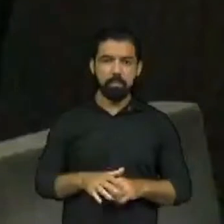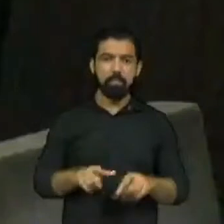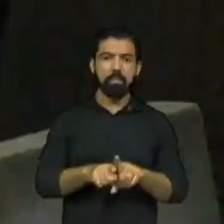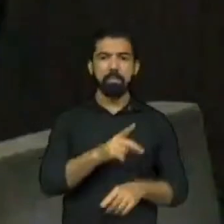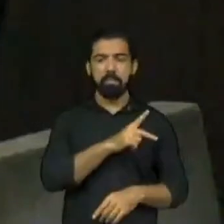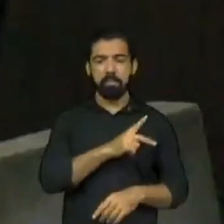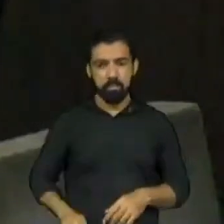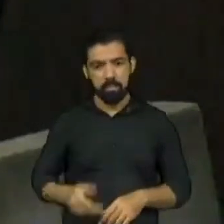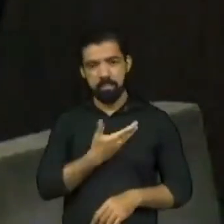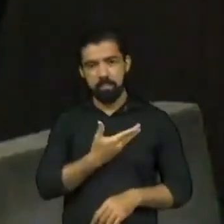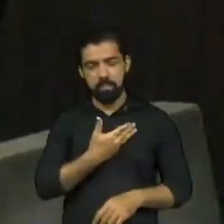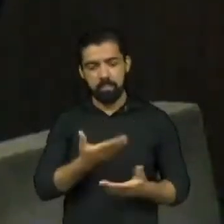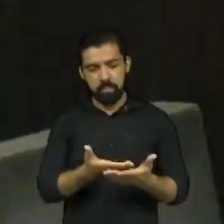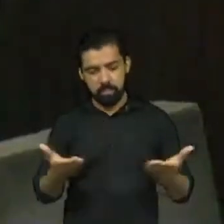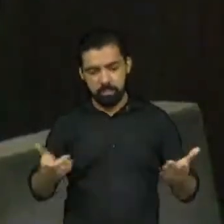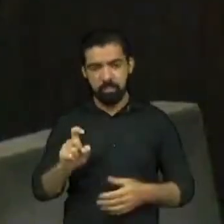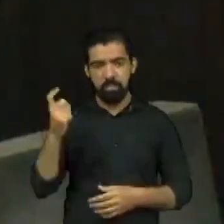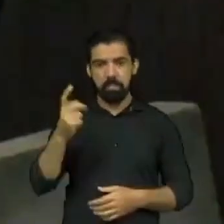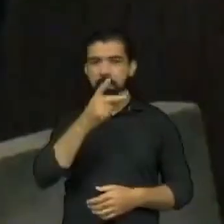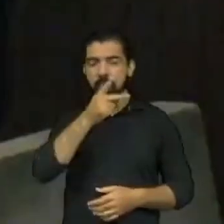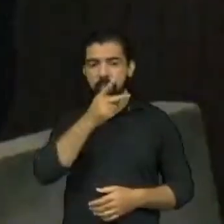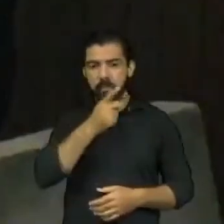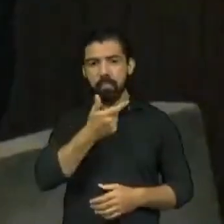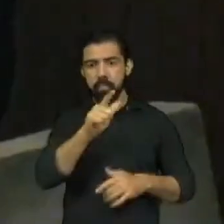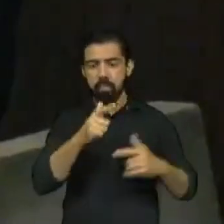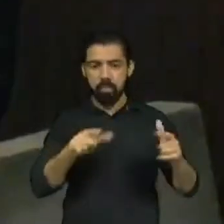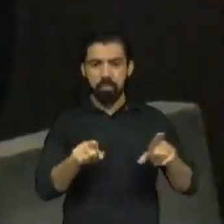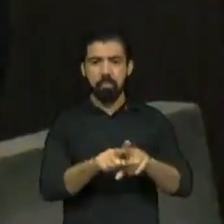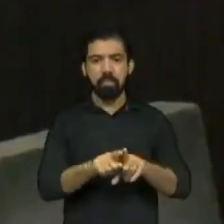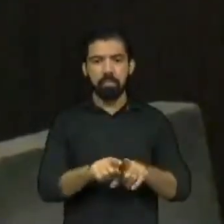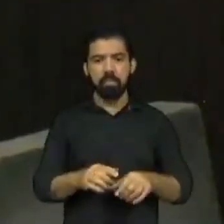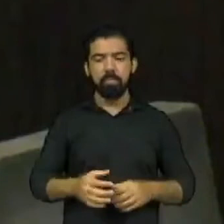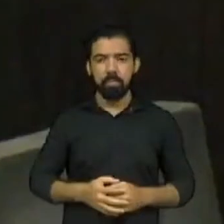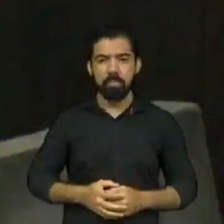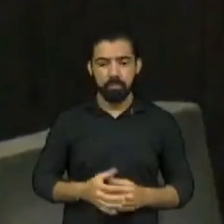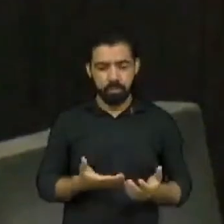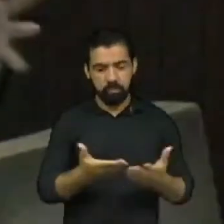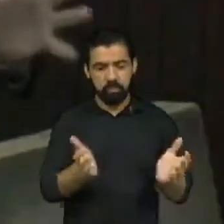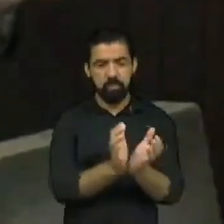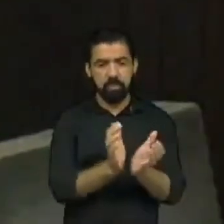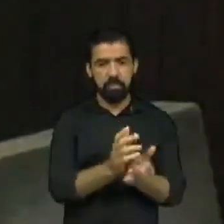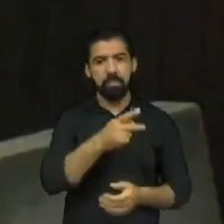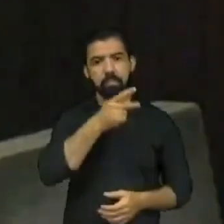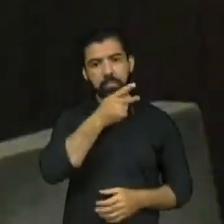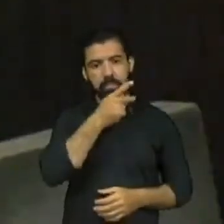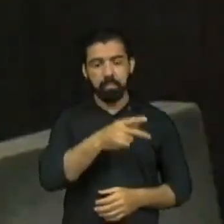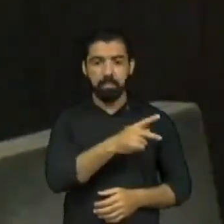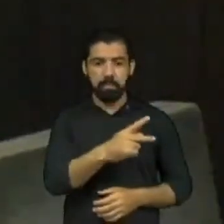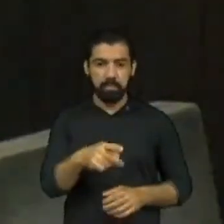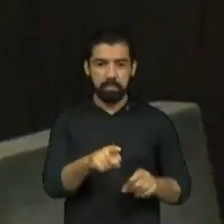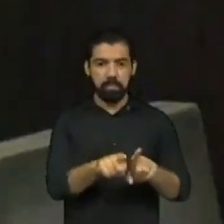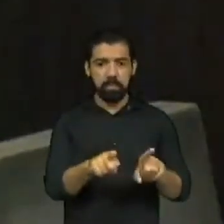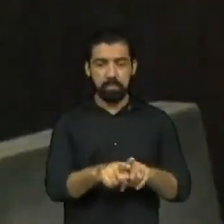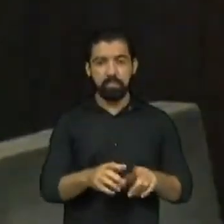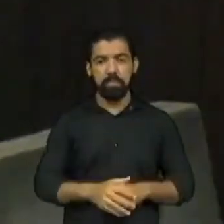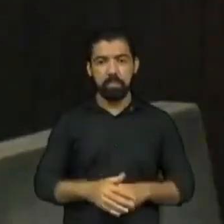conversei com meus amigos de partido, vários amigos de ex-partido, de outros partidos e com essa turma maravilhosa do PP. Abre-se a janela agora para